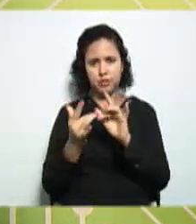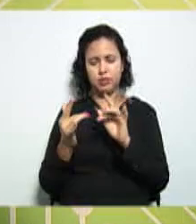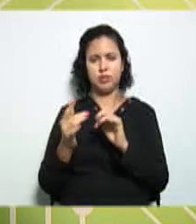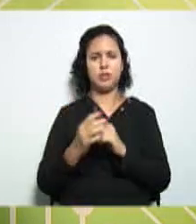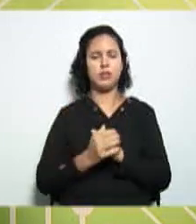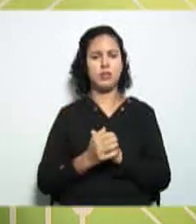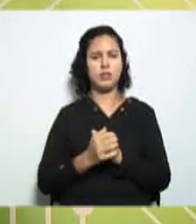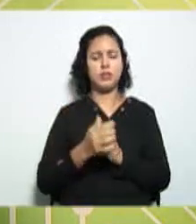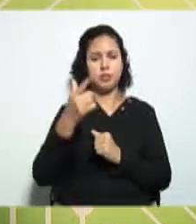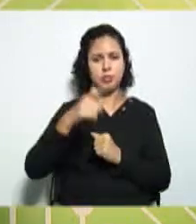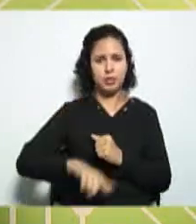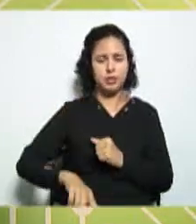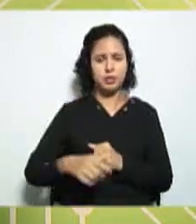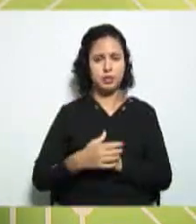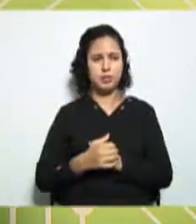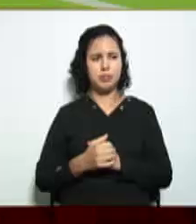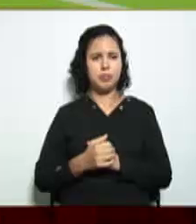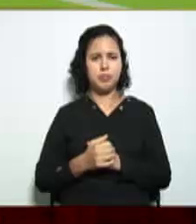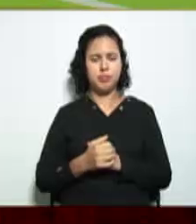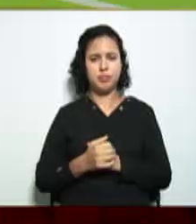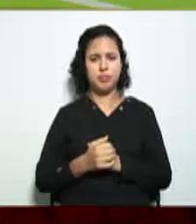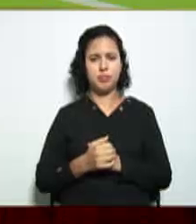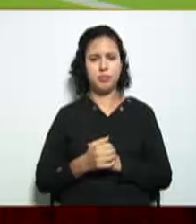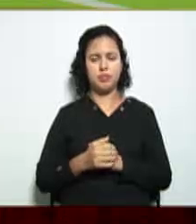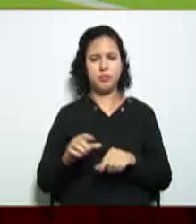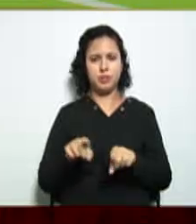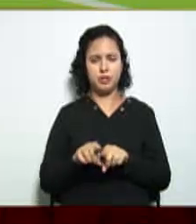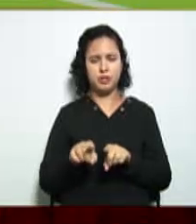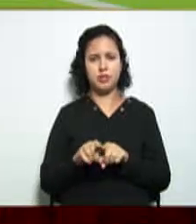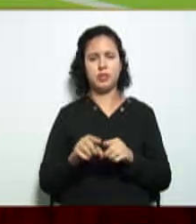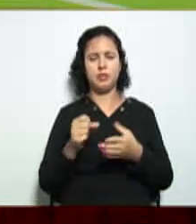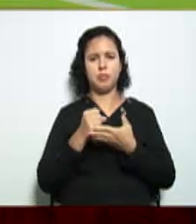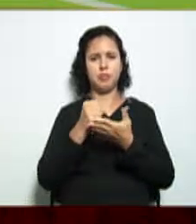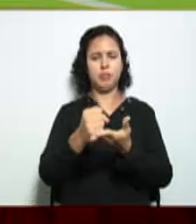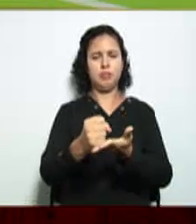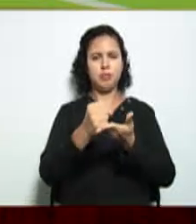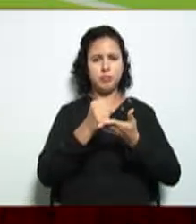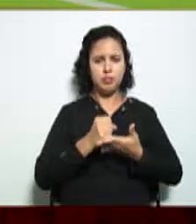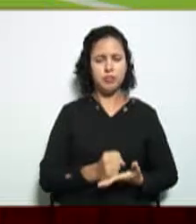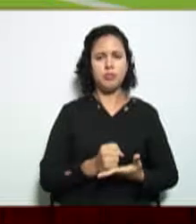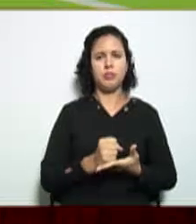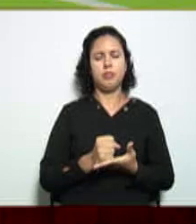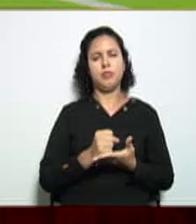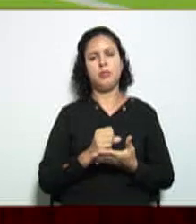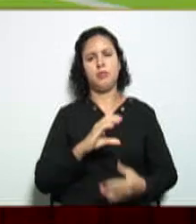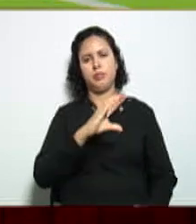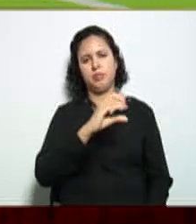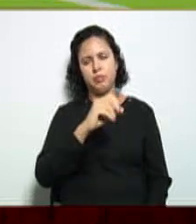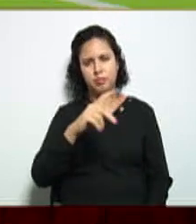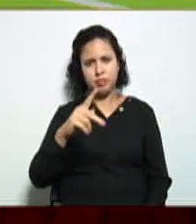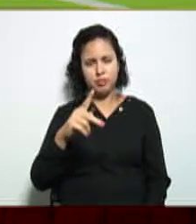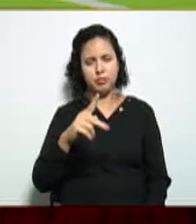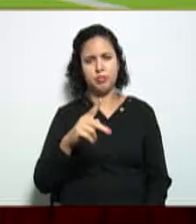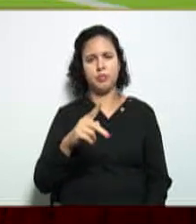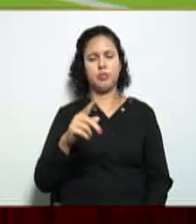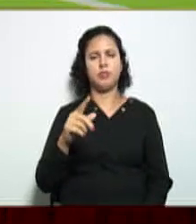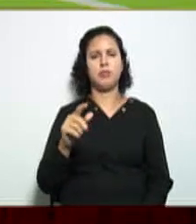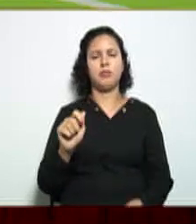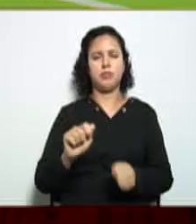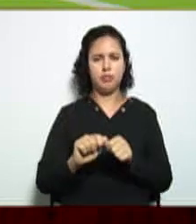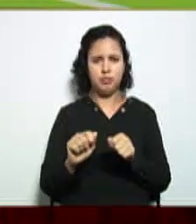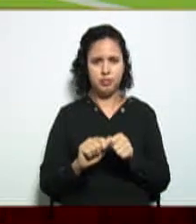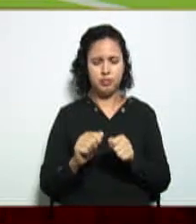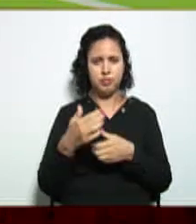professora. O que mais que nós temos aí? Olha, prestar assistência sistemática e serviços em cooperativas, orientar a elaboração